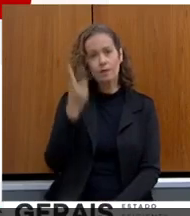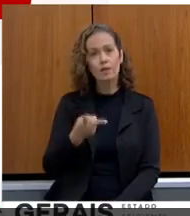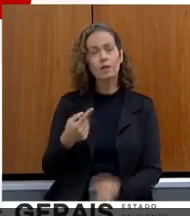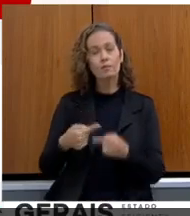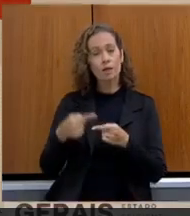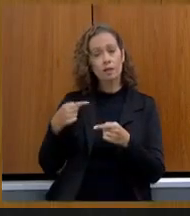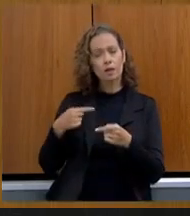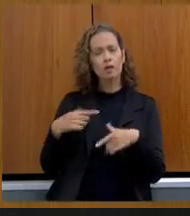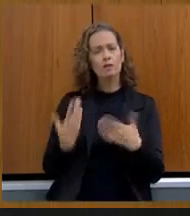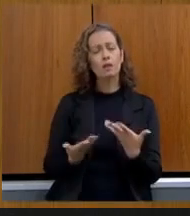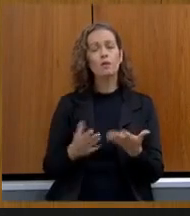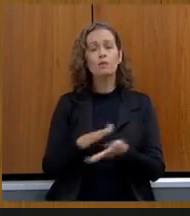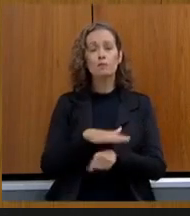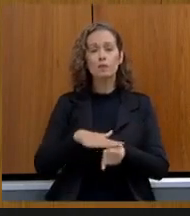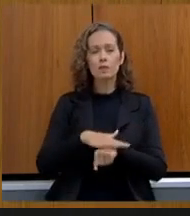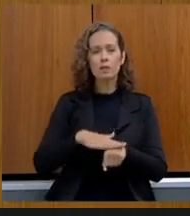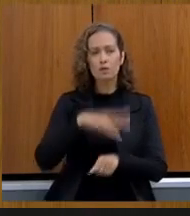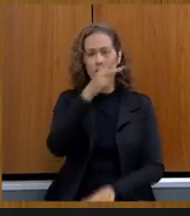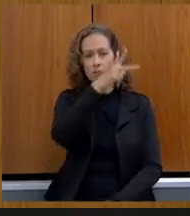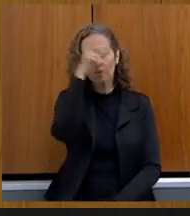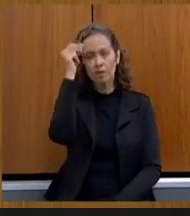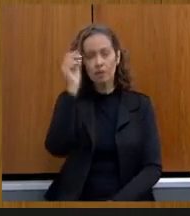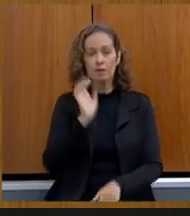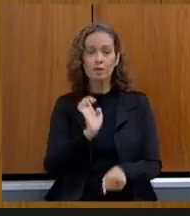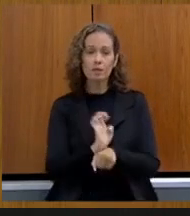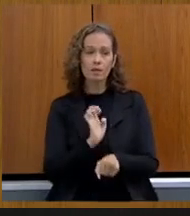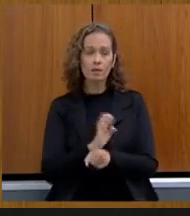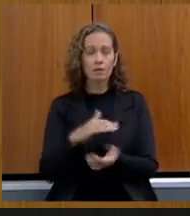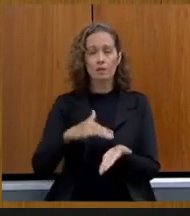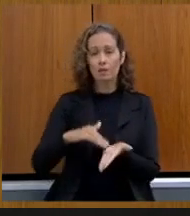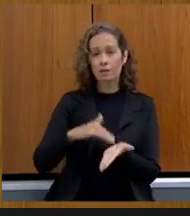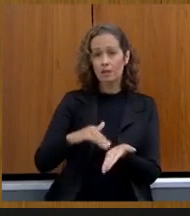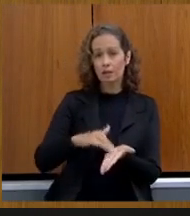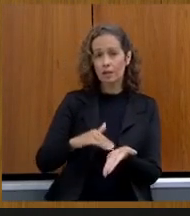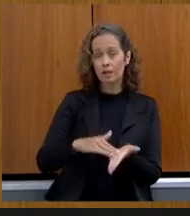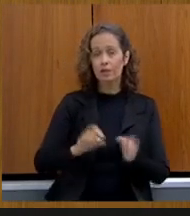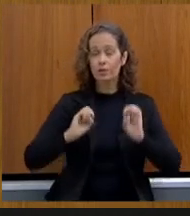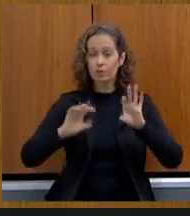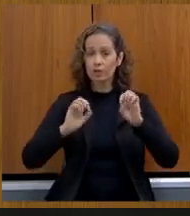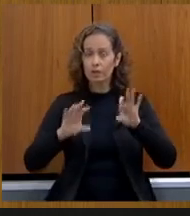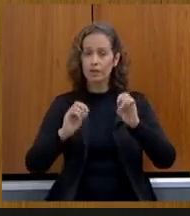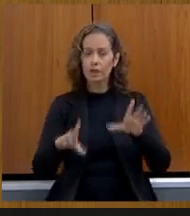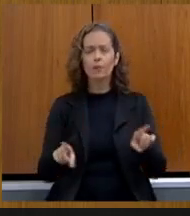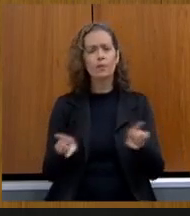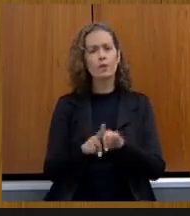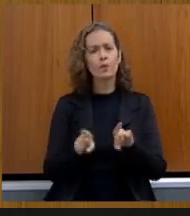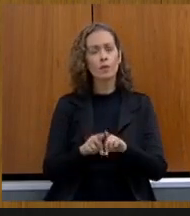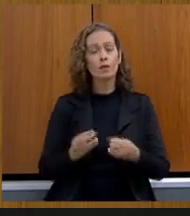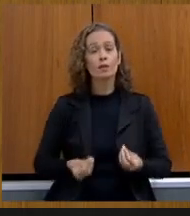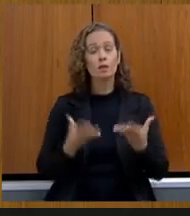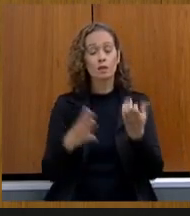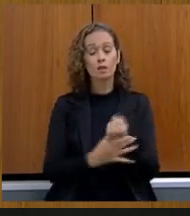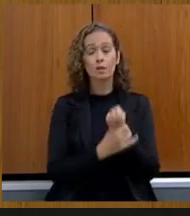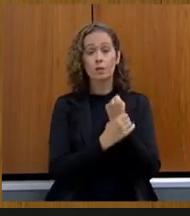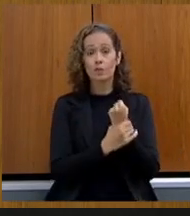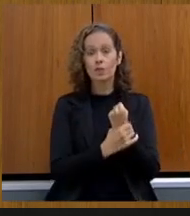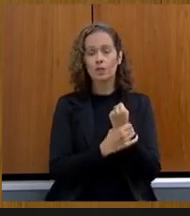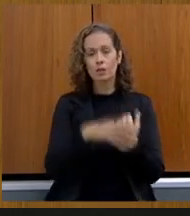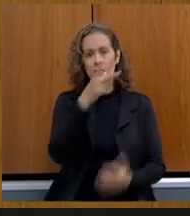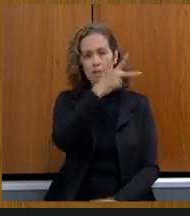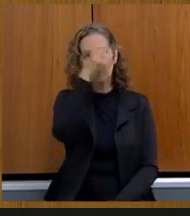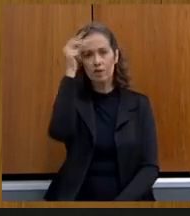prefeito dizendo que a função da Secretaria de Estado de Educação na deputada da essa segurança e aos prefeitos de que a condições